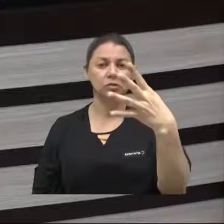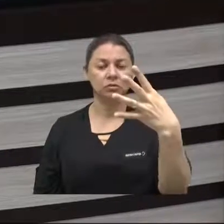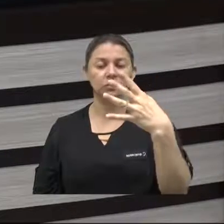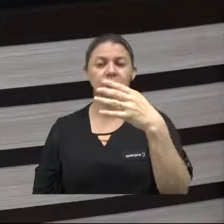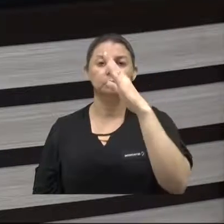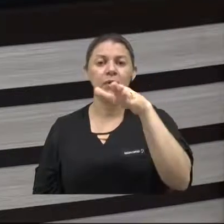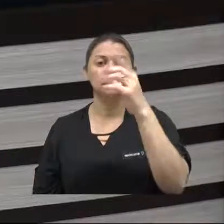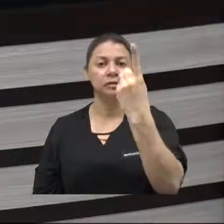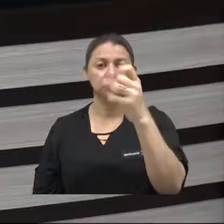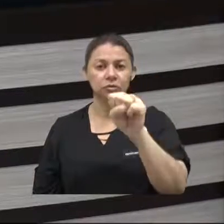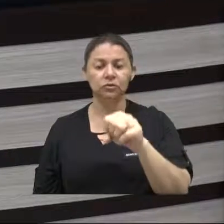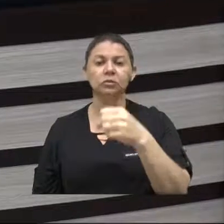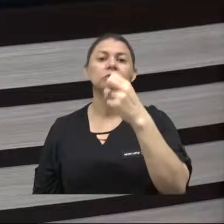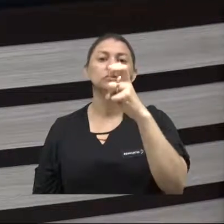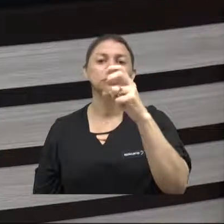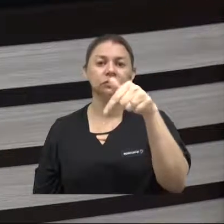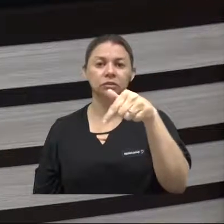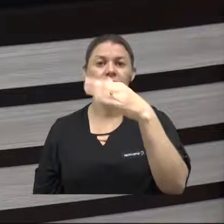57444/2018,